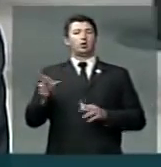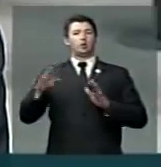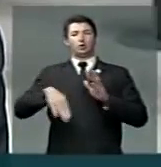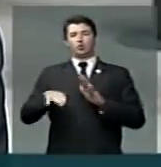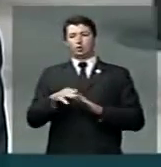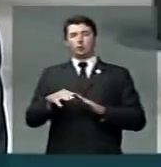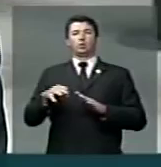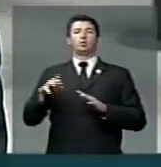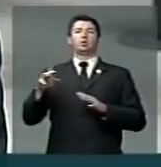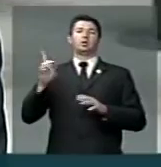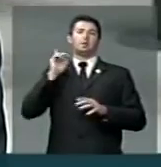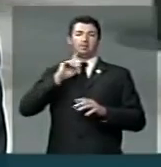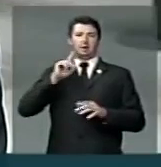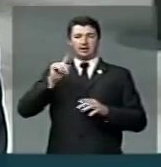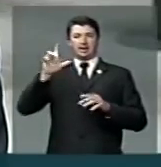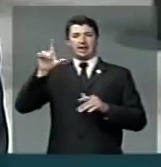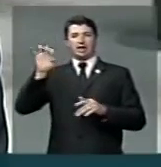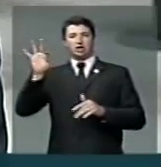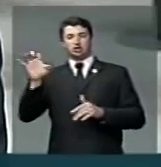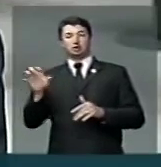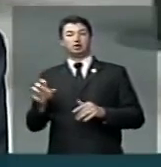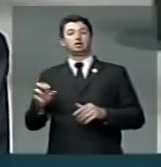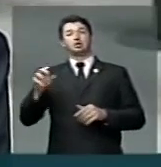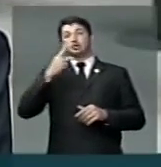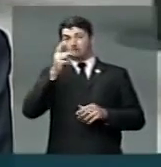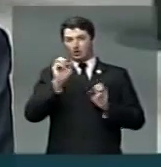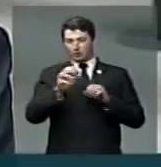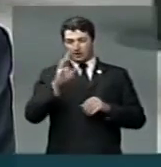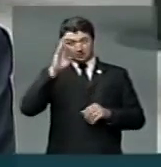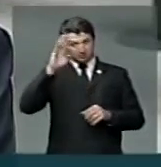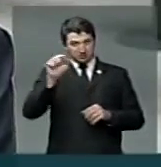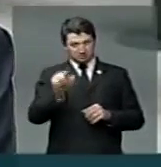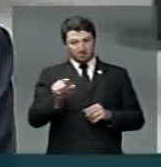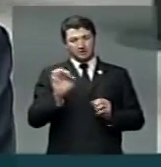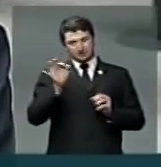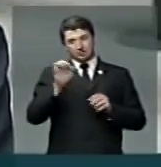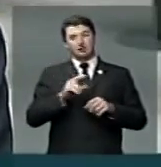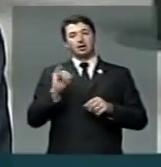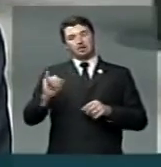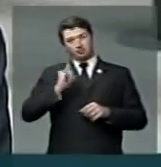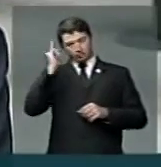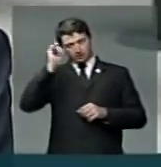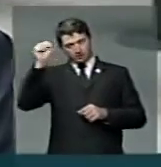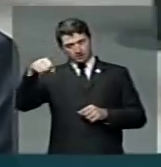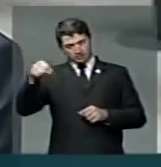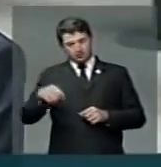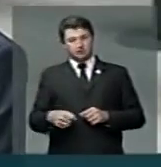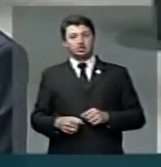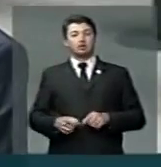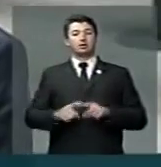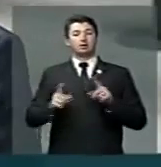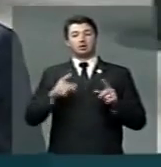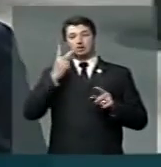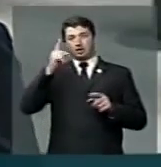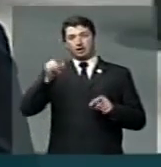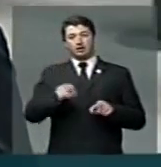só a educação. Vossa Excelência destacou a educação aí, e é importante registrar isso, que é